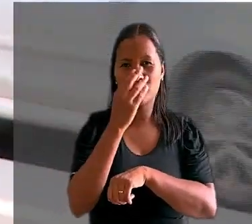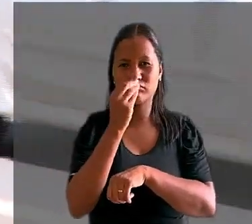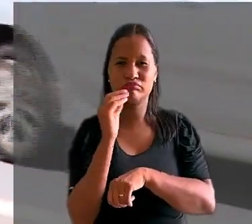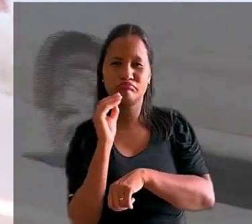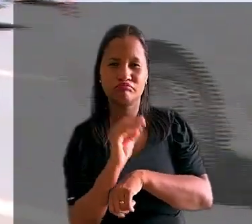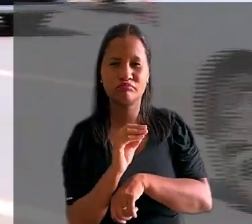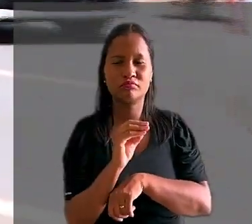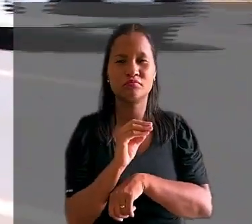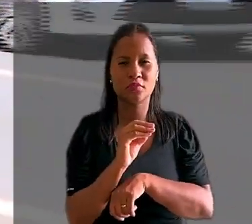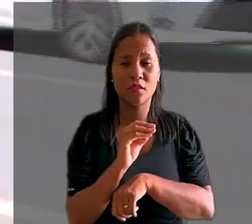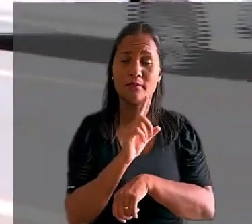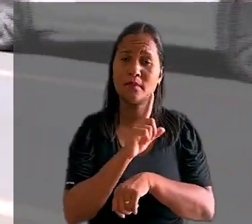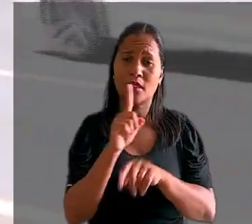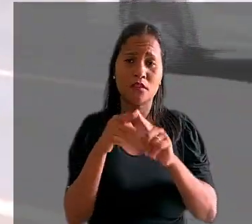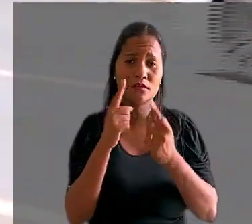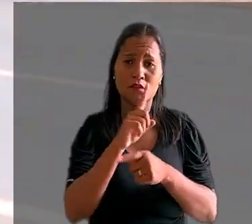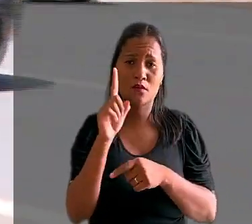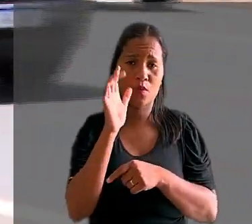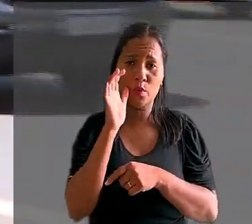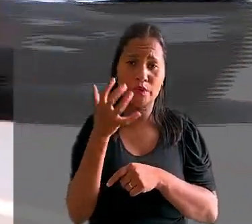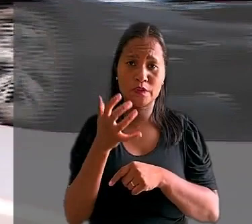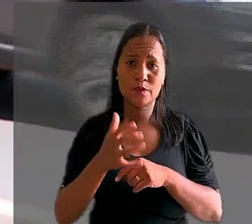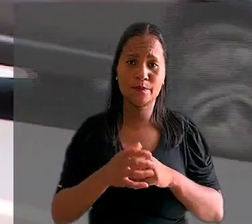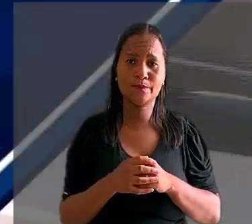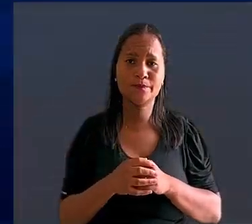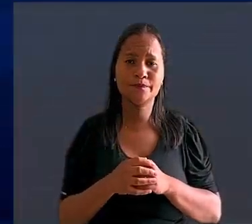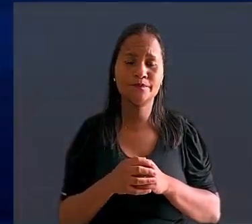ou imprudente, o que não ocorreu no caso.